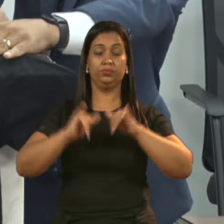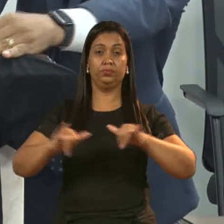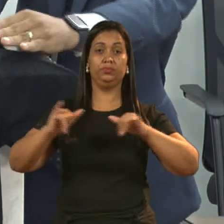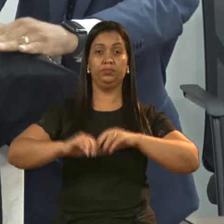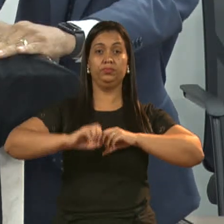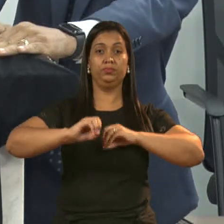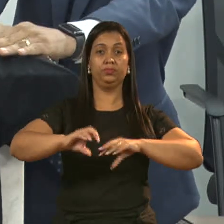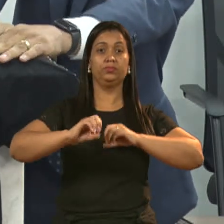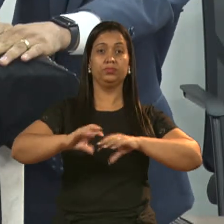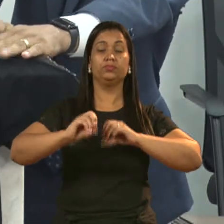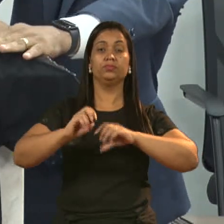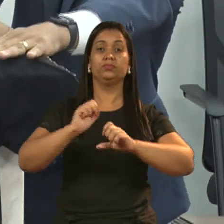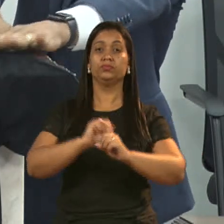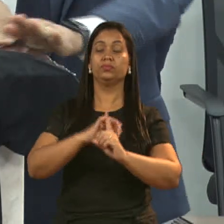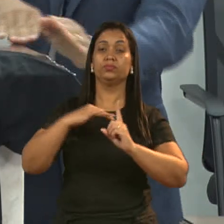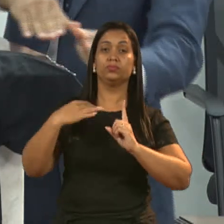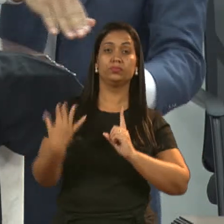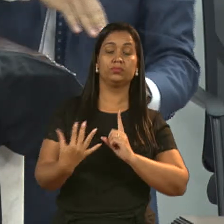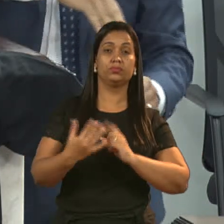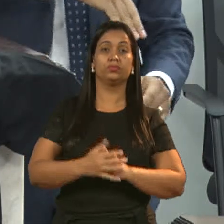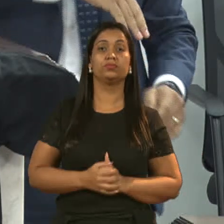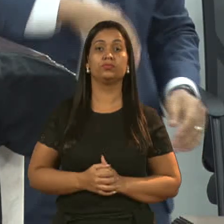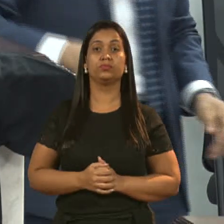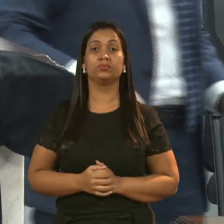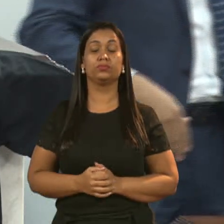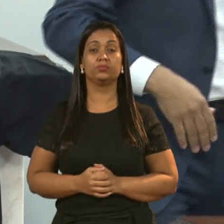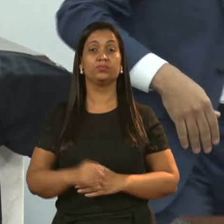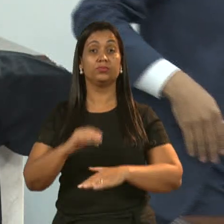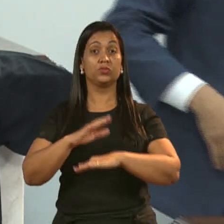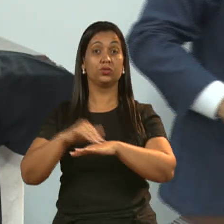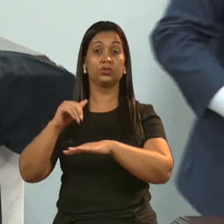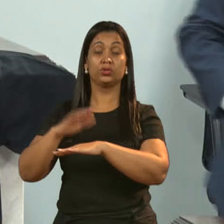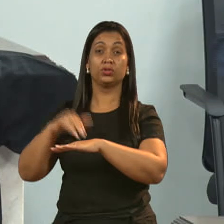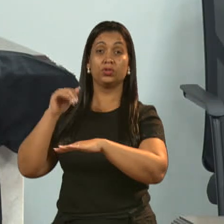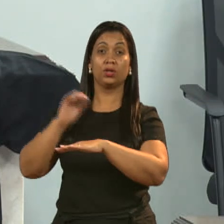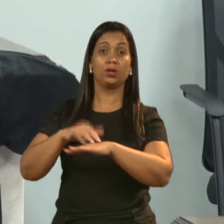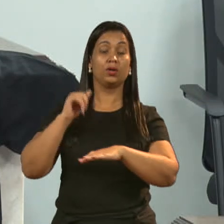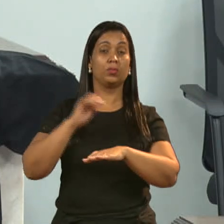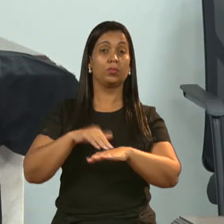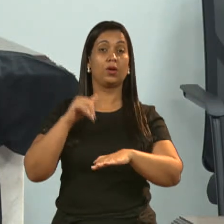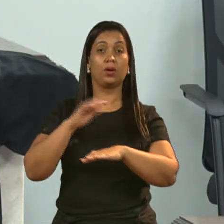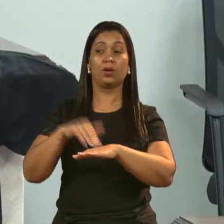cunho social, um chamamento para a causa em si.